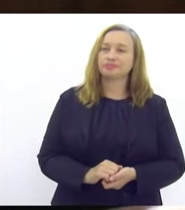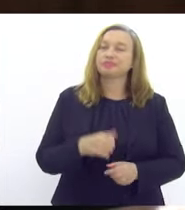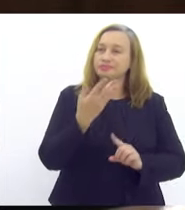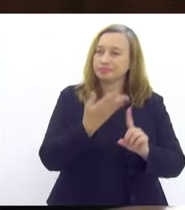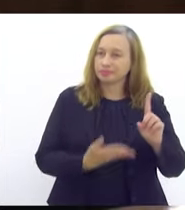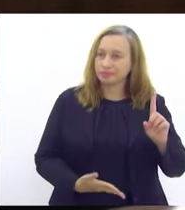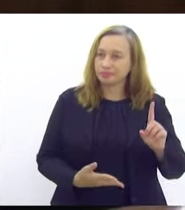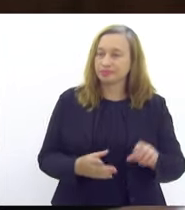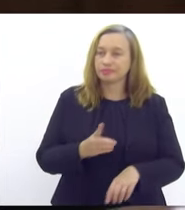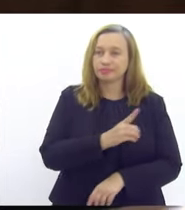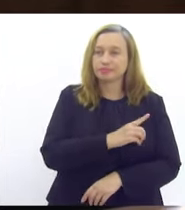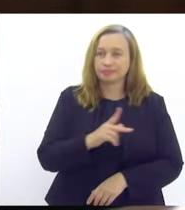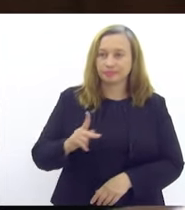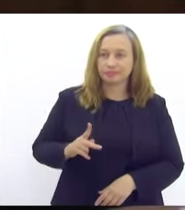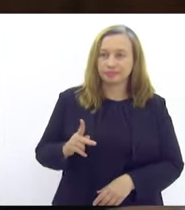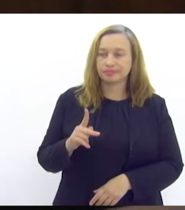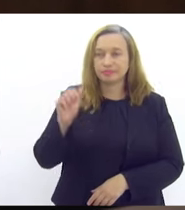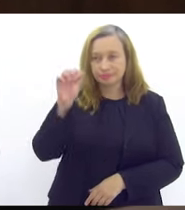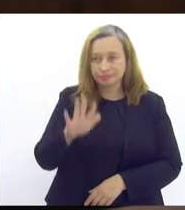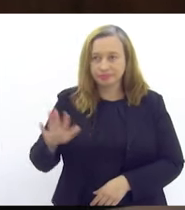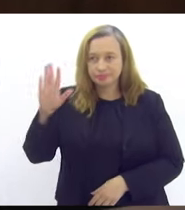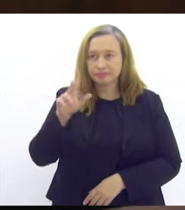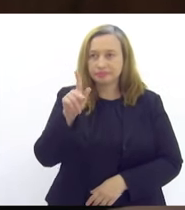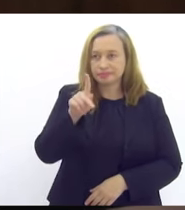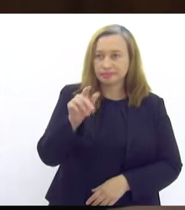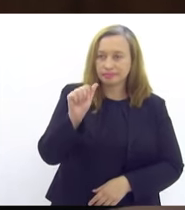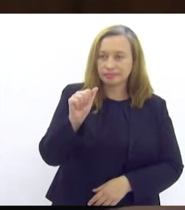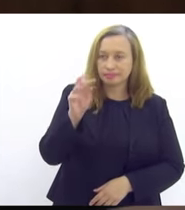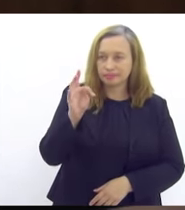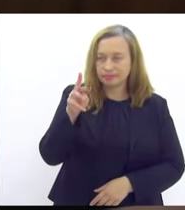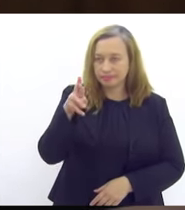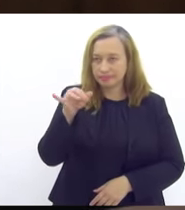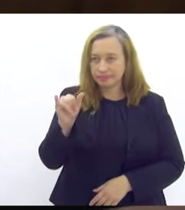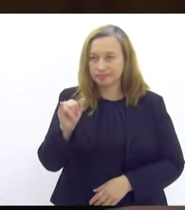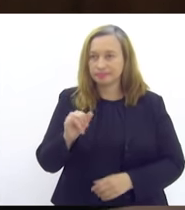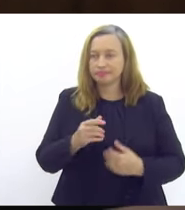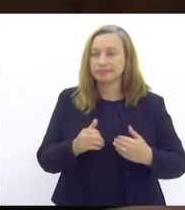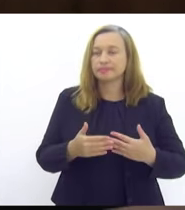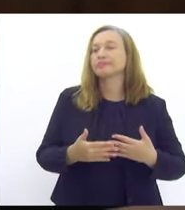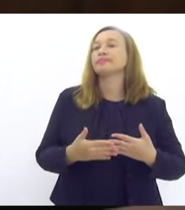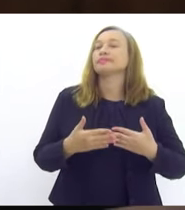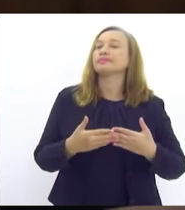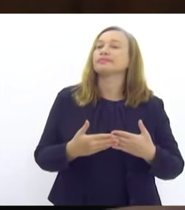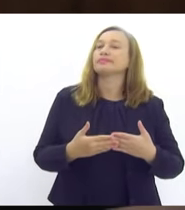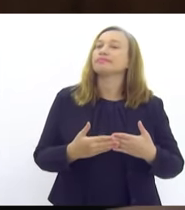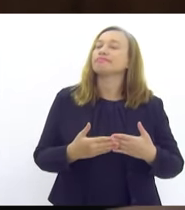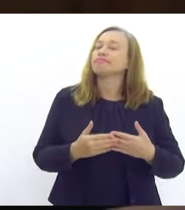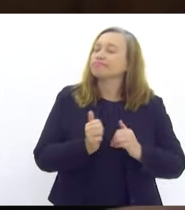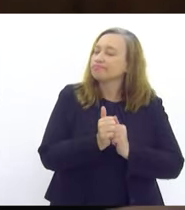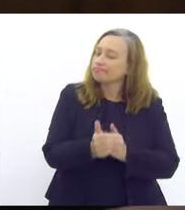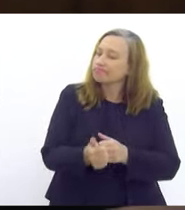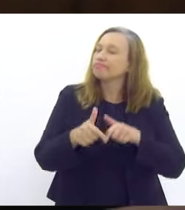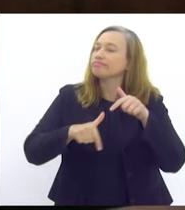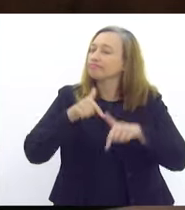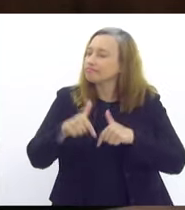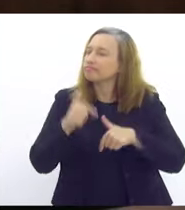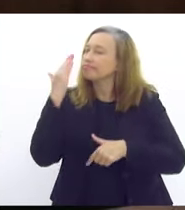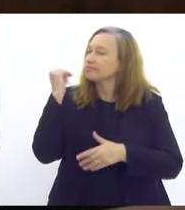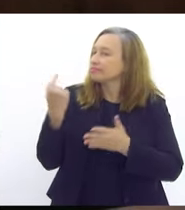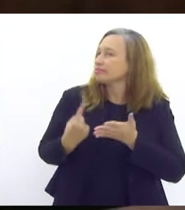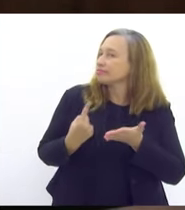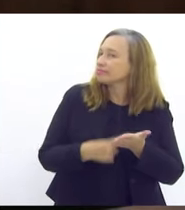nossa querida defensora-geral Patrícia Cardoso, que a gente acompanha o trabalho, sabe o seu comprometimento com